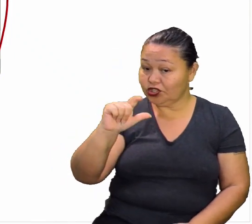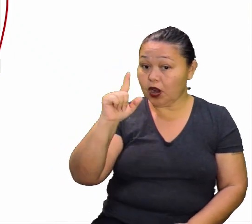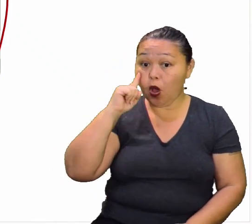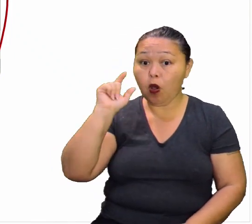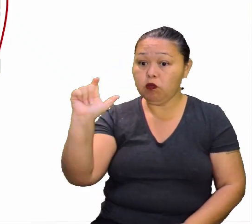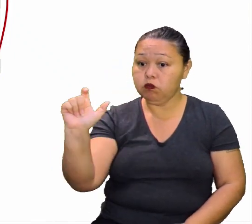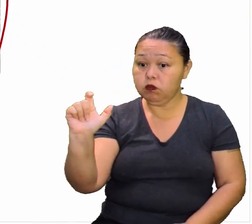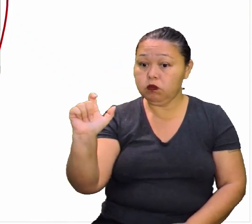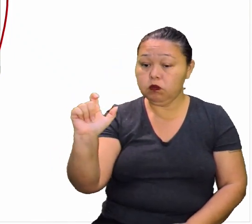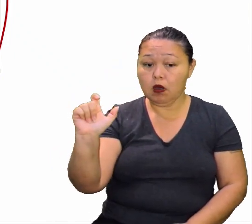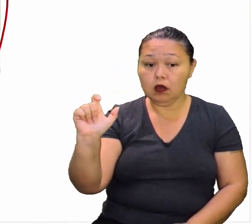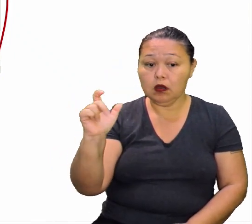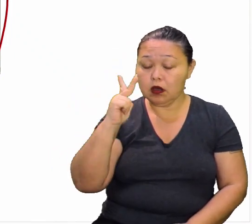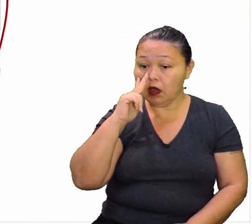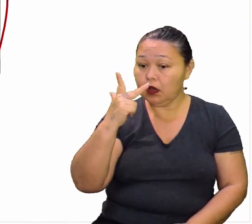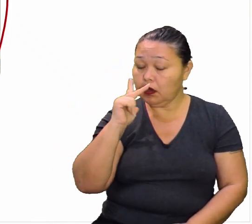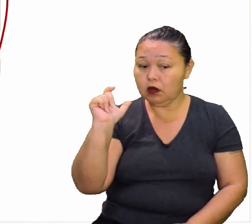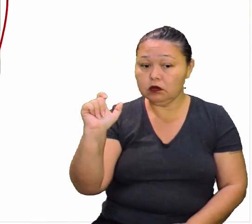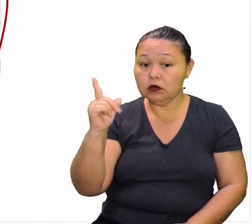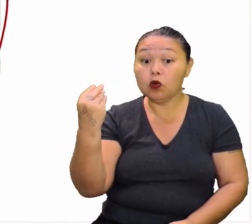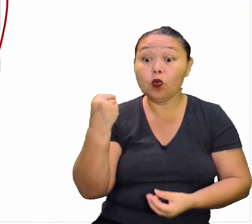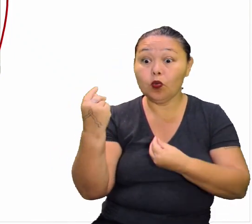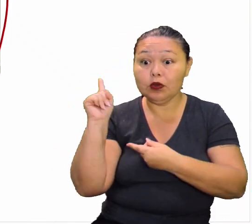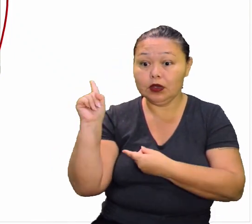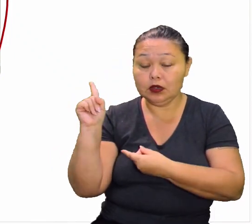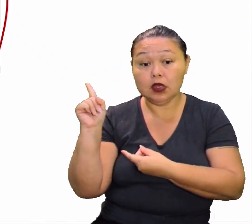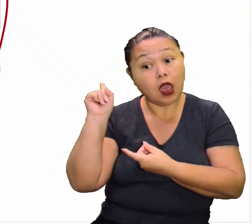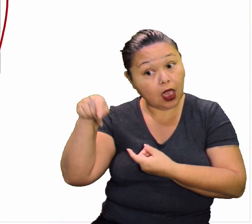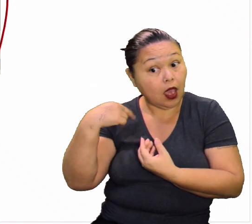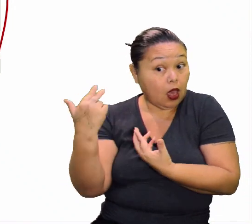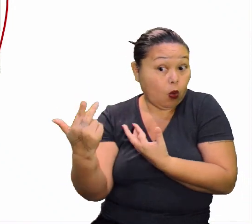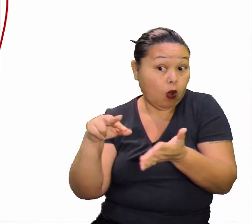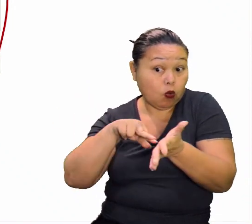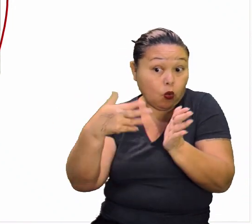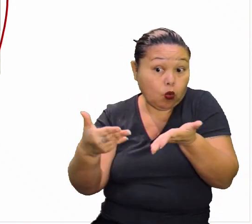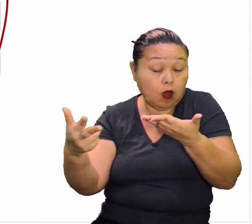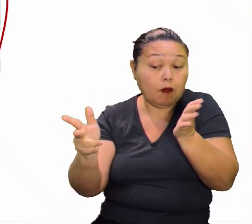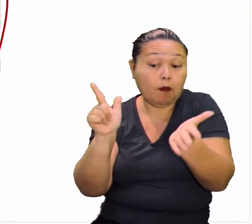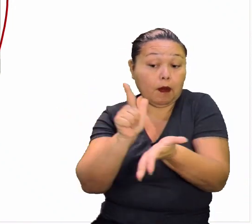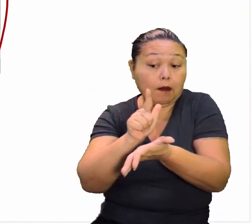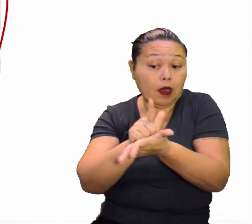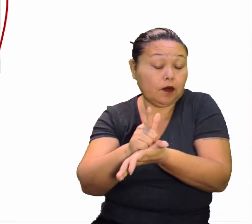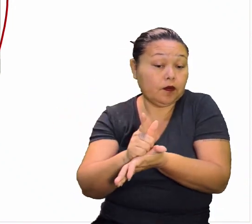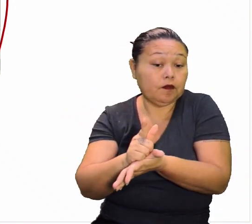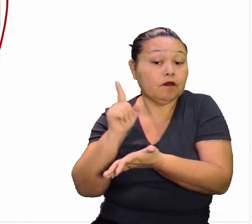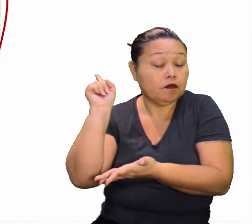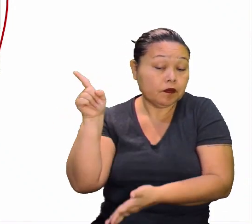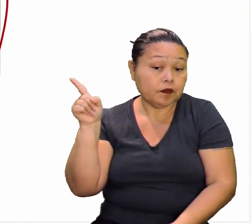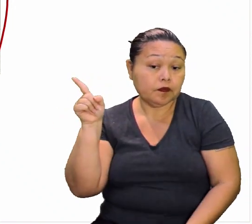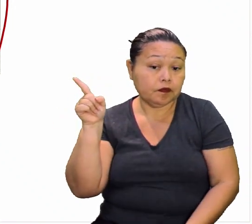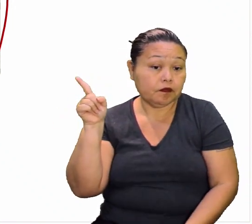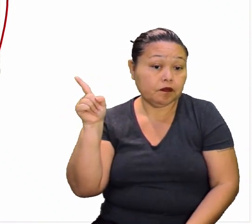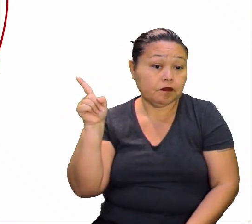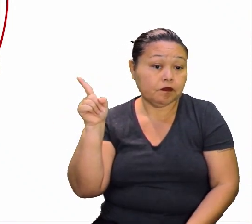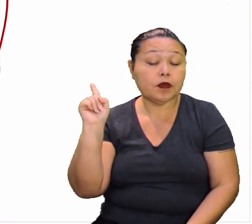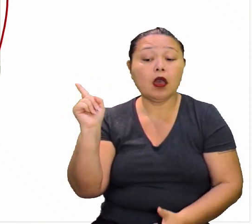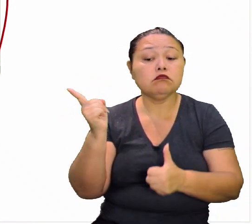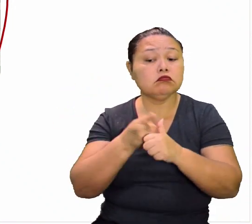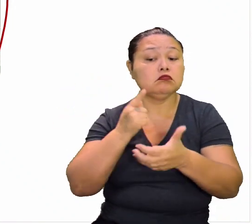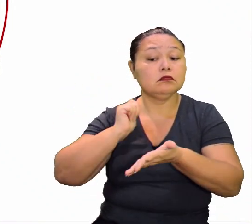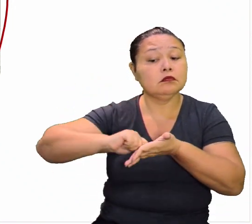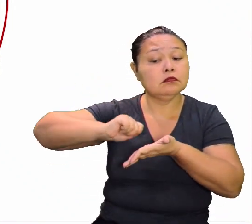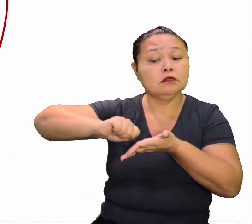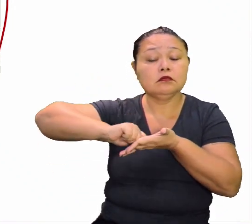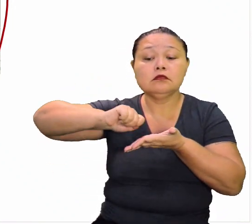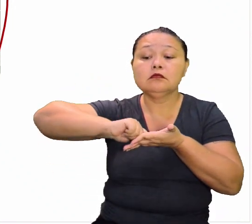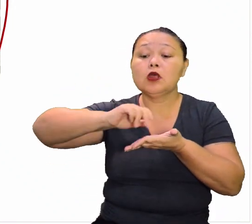Olha a grossura. Olha como é que eles eram. Ah? Assim foram as primeiras escritas